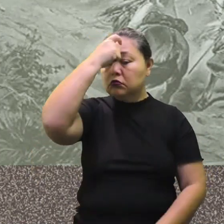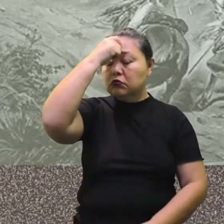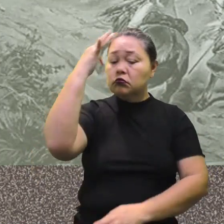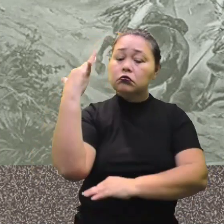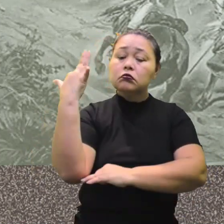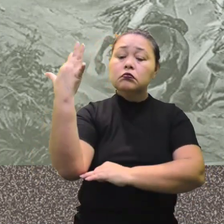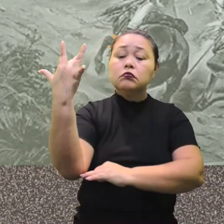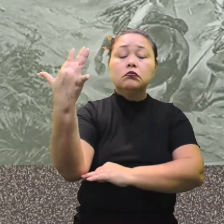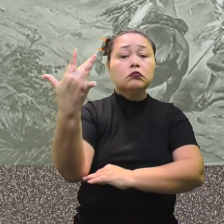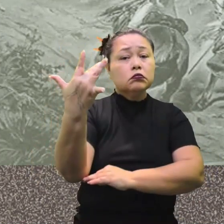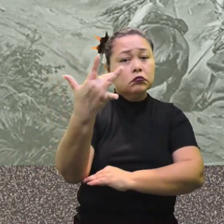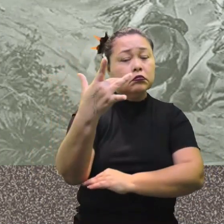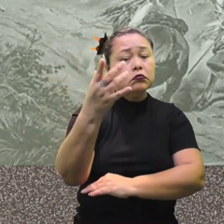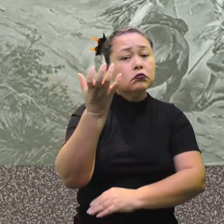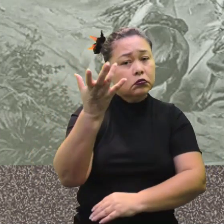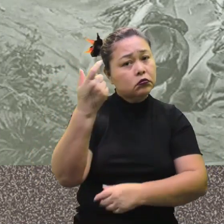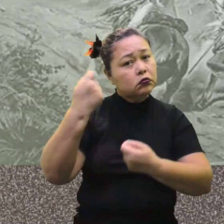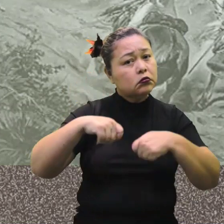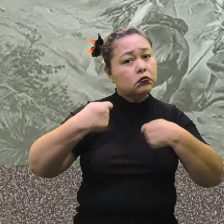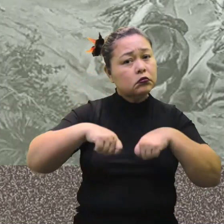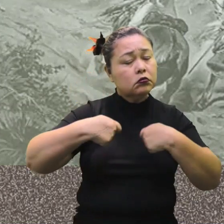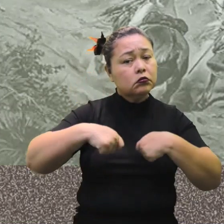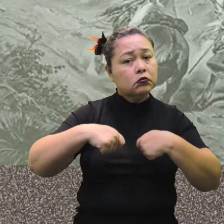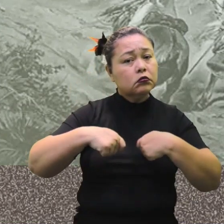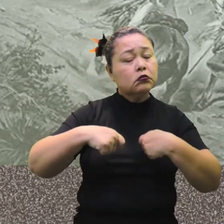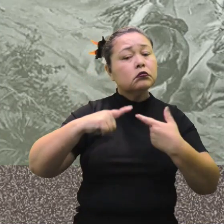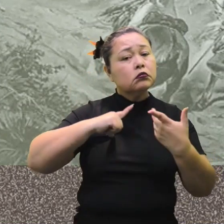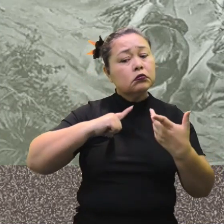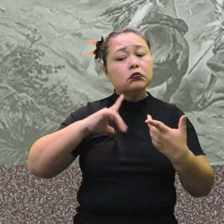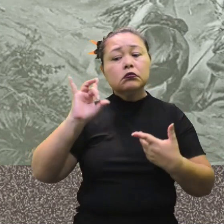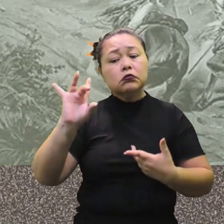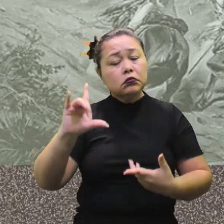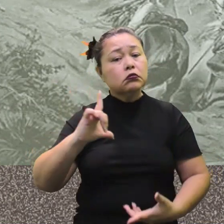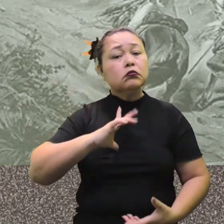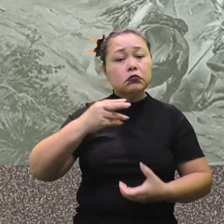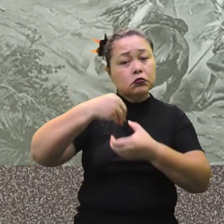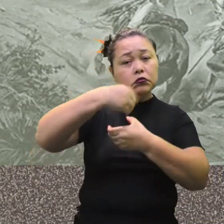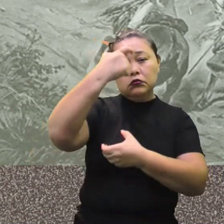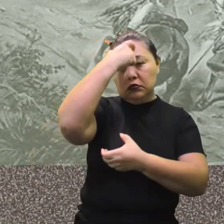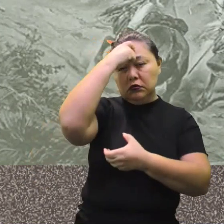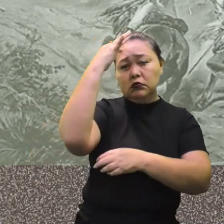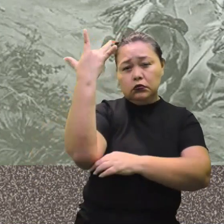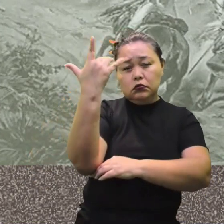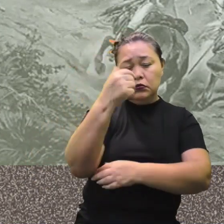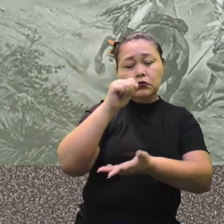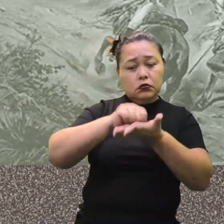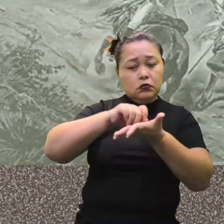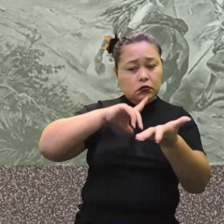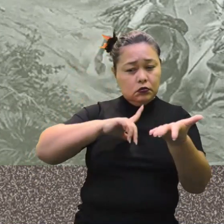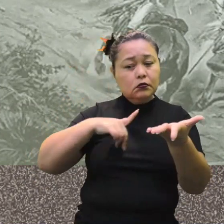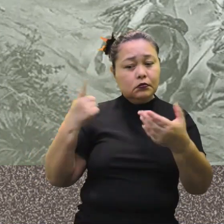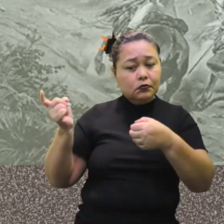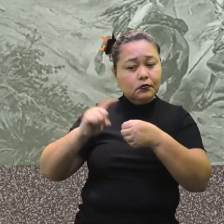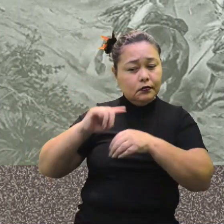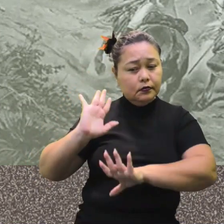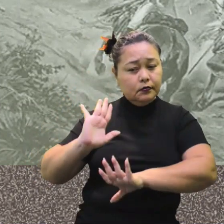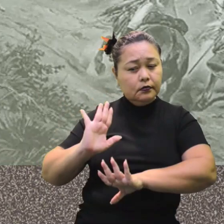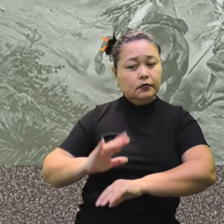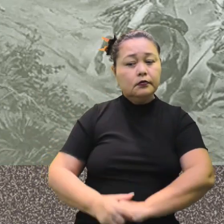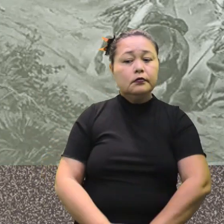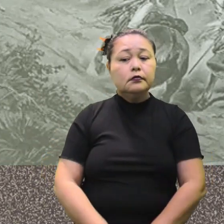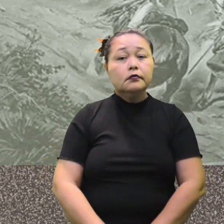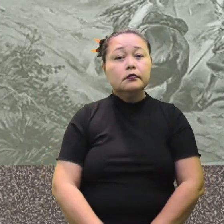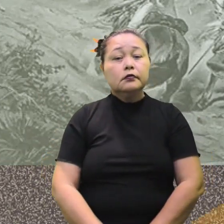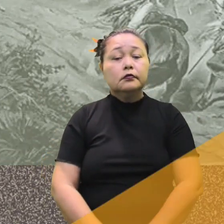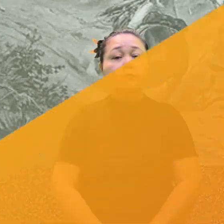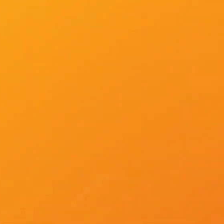consciência ambiental. É o que nós precisamos ter, um pouco de consciência ambiental. Faça atividade que eu já volto. Até lá.